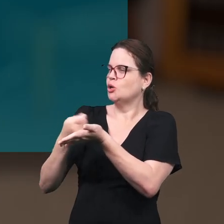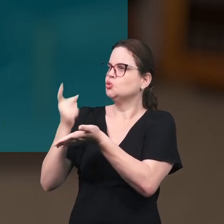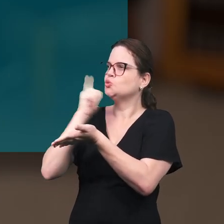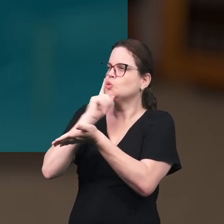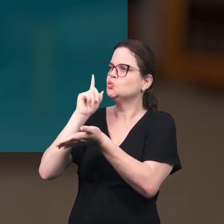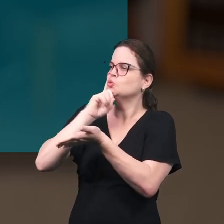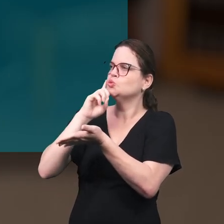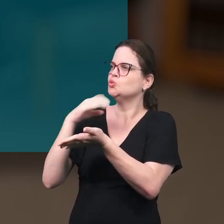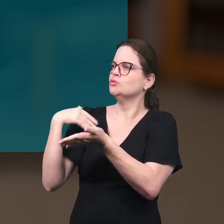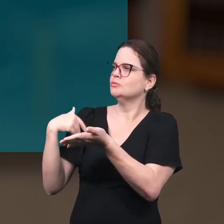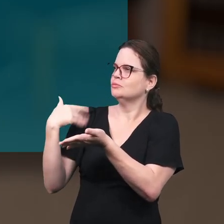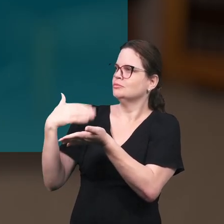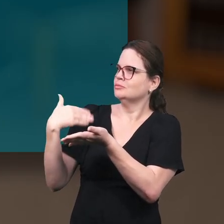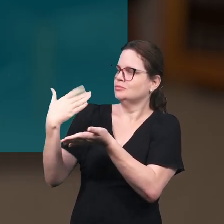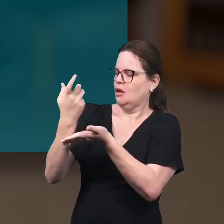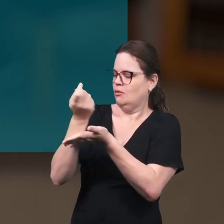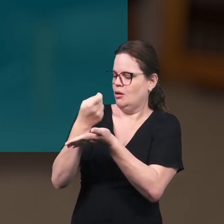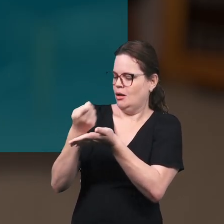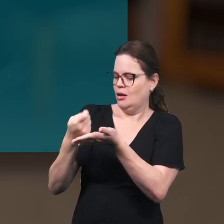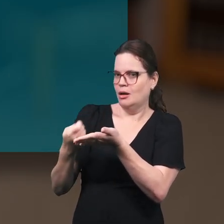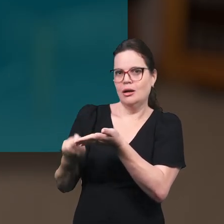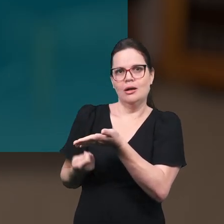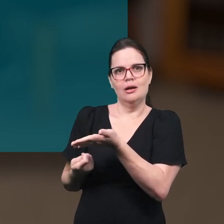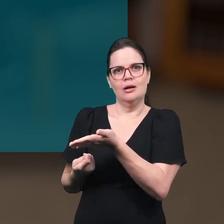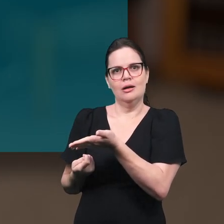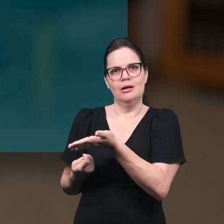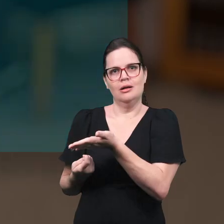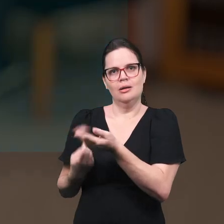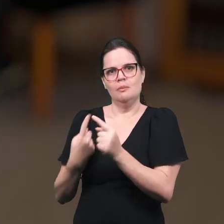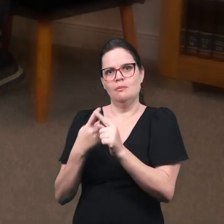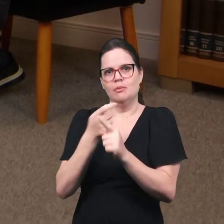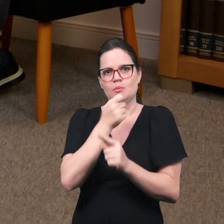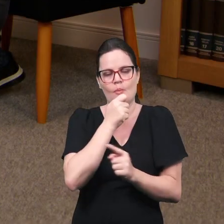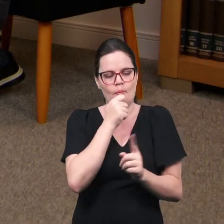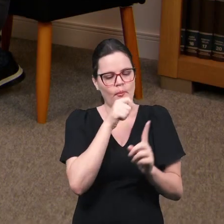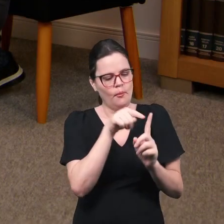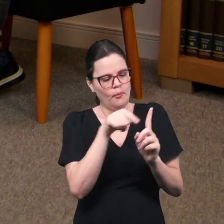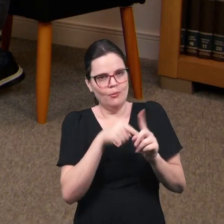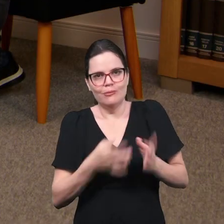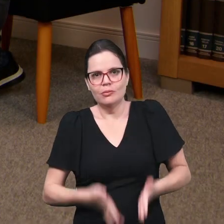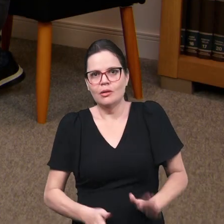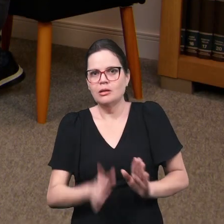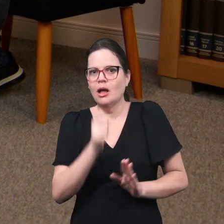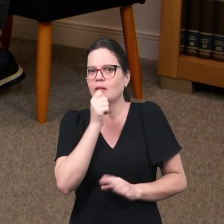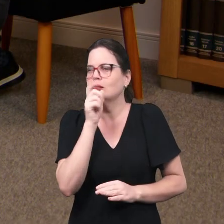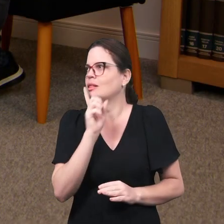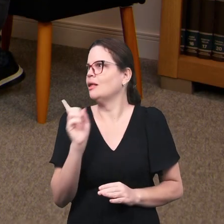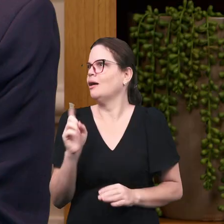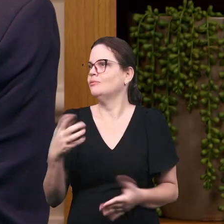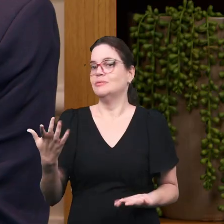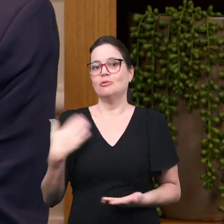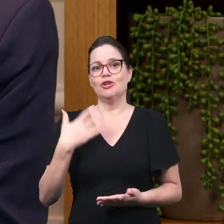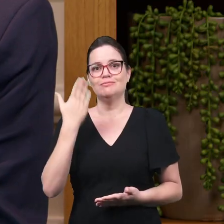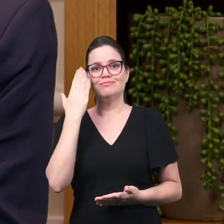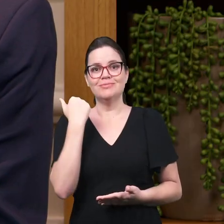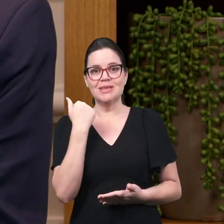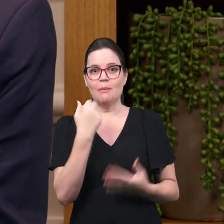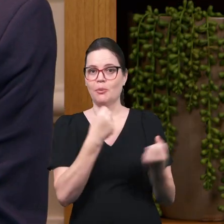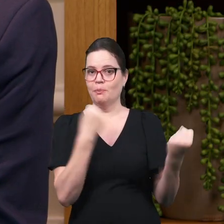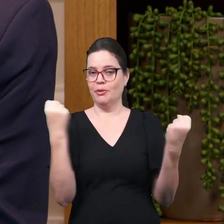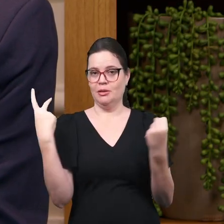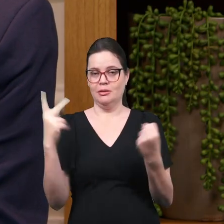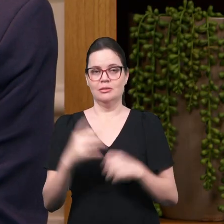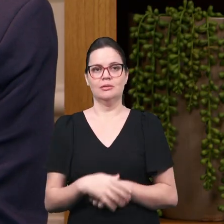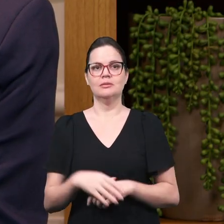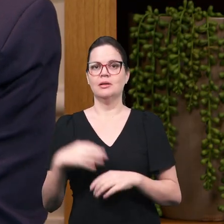formadas, quando nem ainda uma delas havia. Que coisa maravilhosa, porque quando